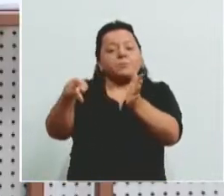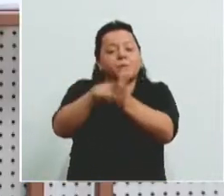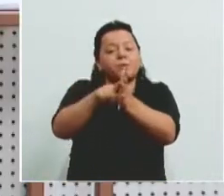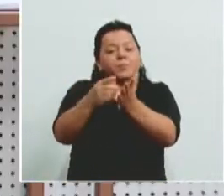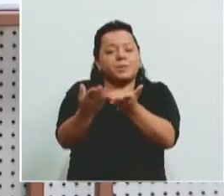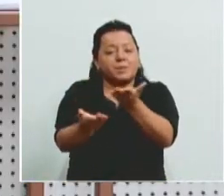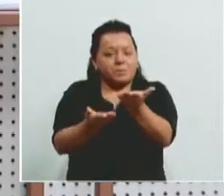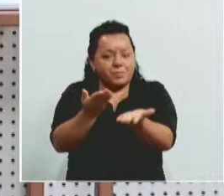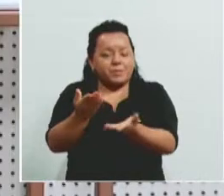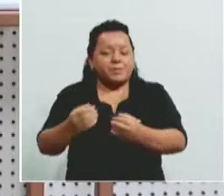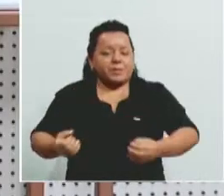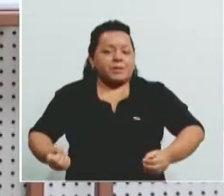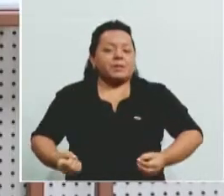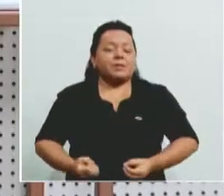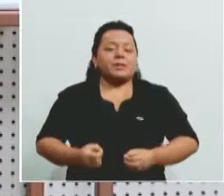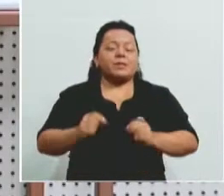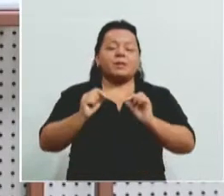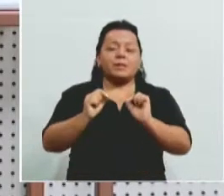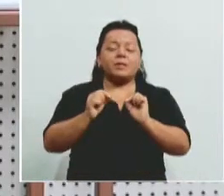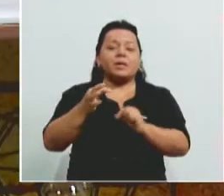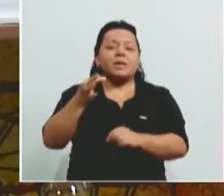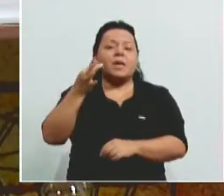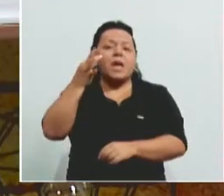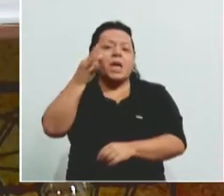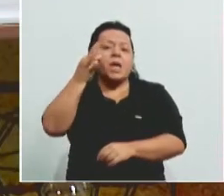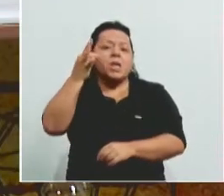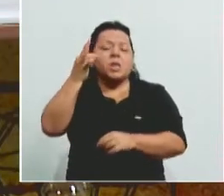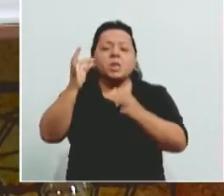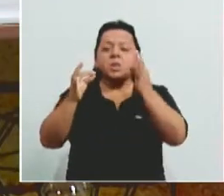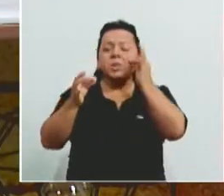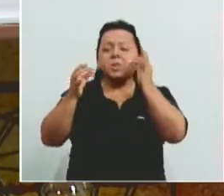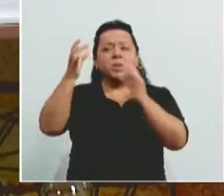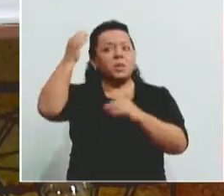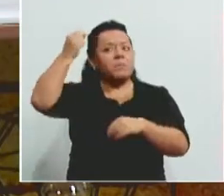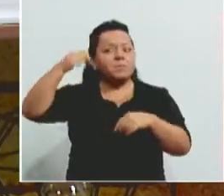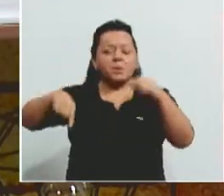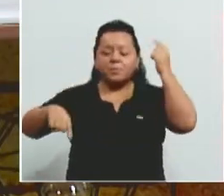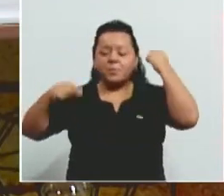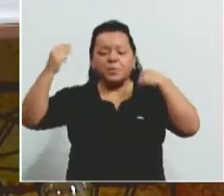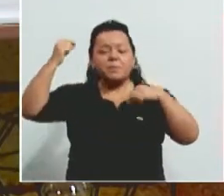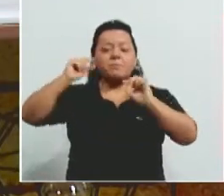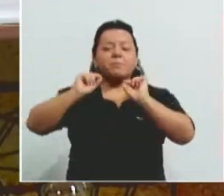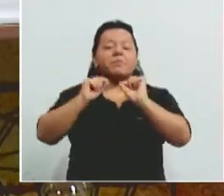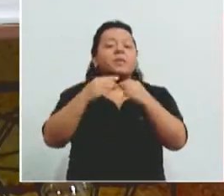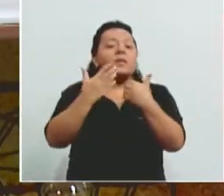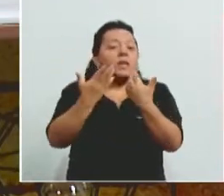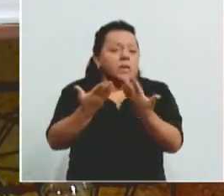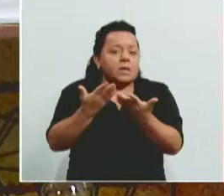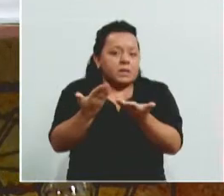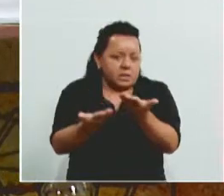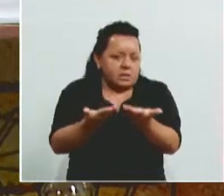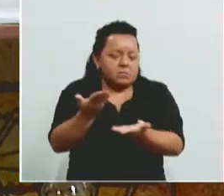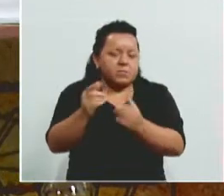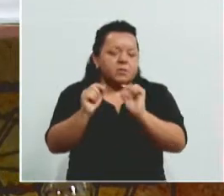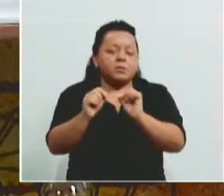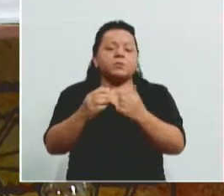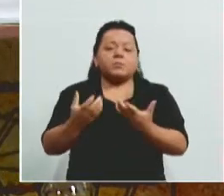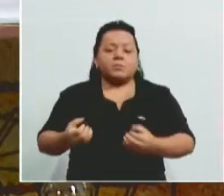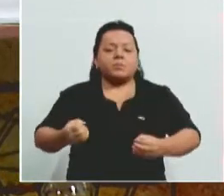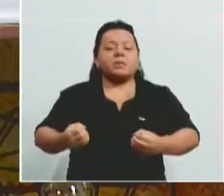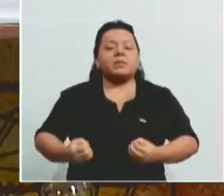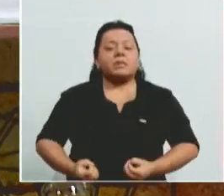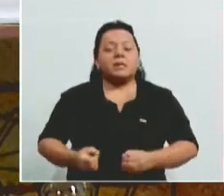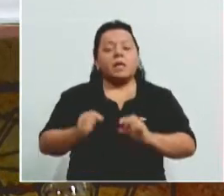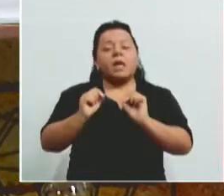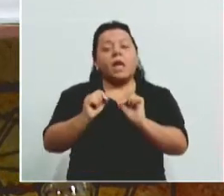queda de cabelo podem ser sintomas da endometriose? Assim, em raras exceções, raríssimas exceções, quando tem